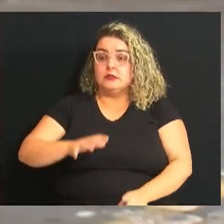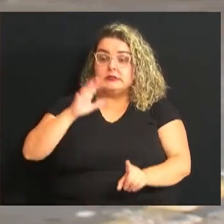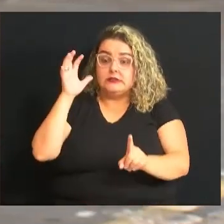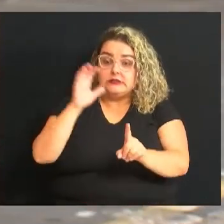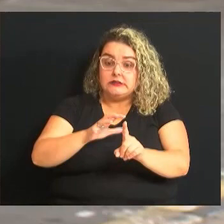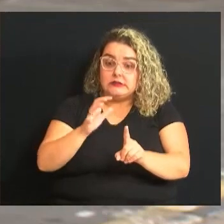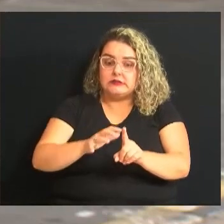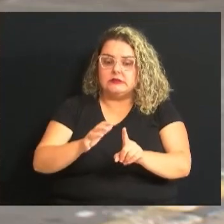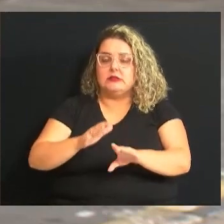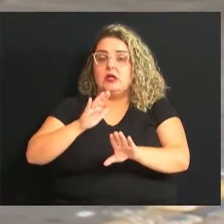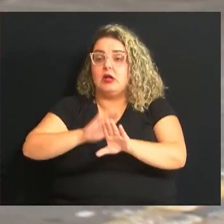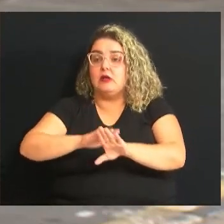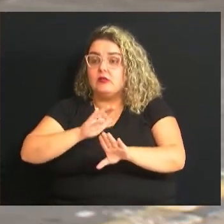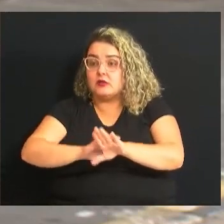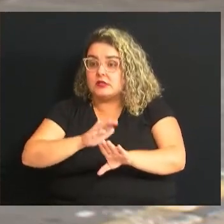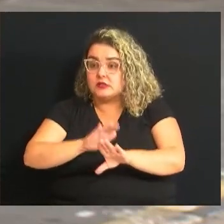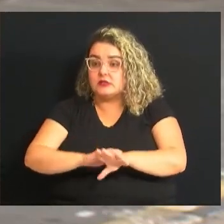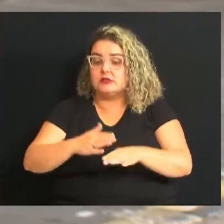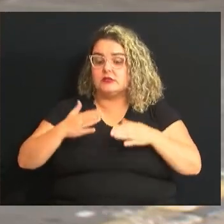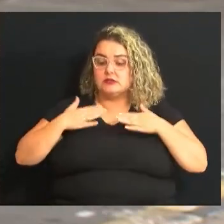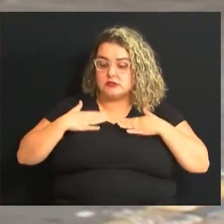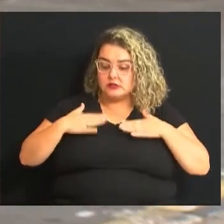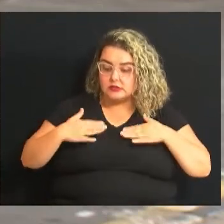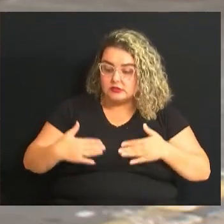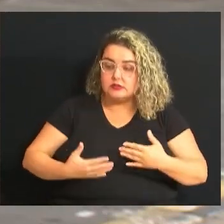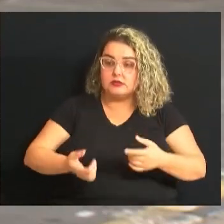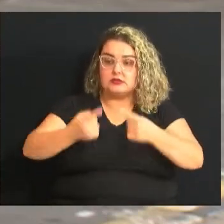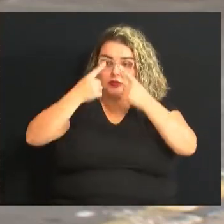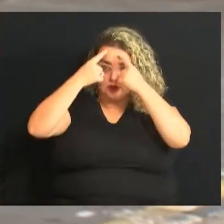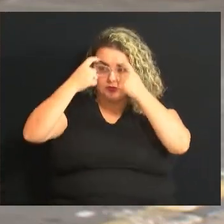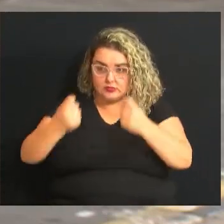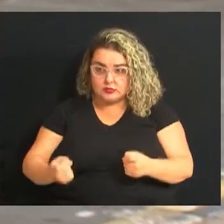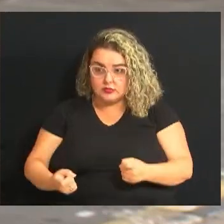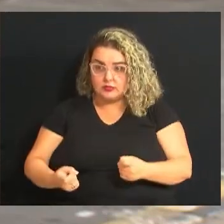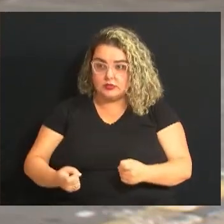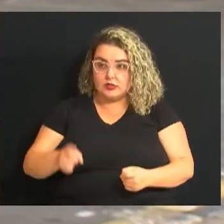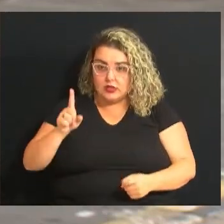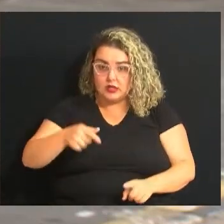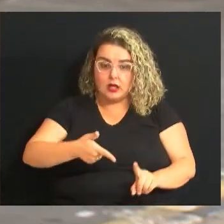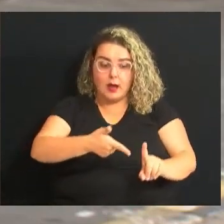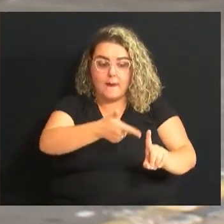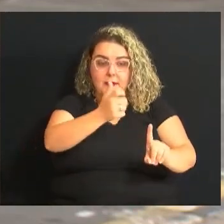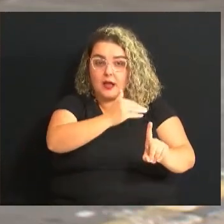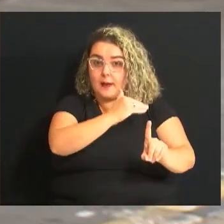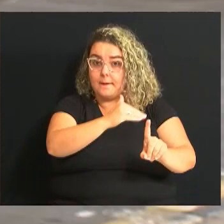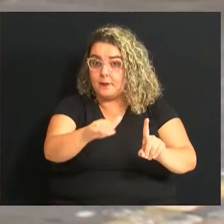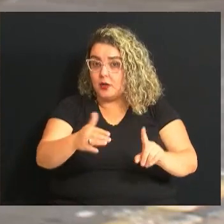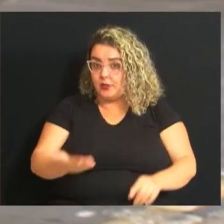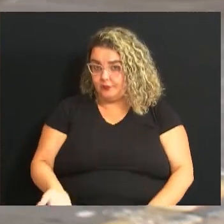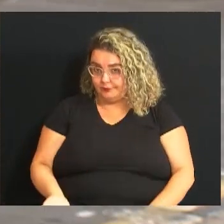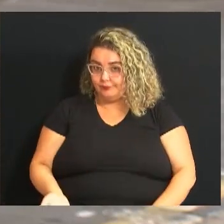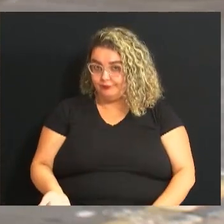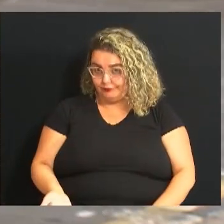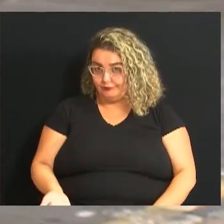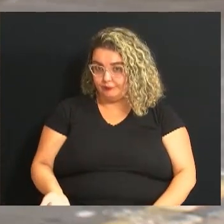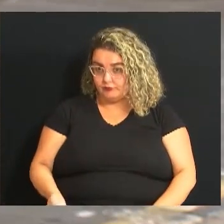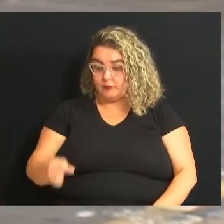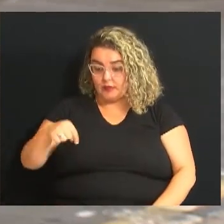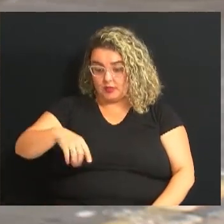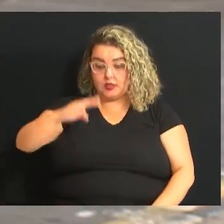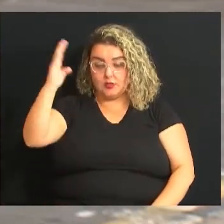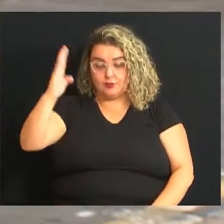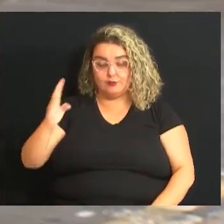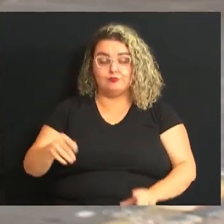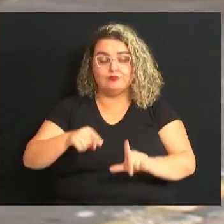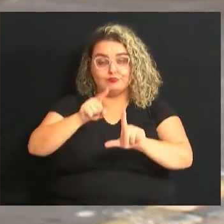sobretudo o impacto físico, porque quando nós estamos falando de violência, muitas vezes significa a eliminação física das pessoas. E no Brasil